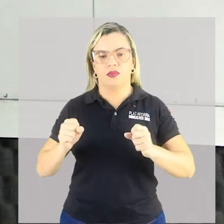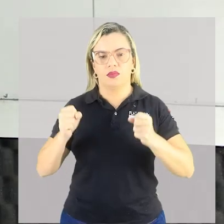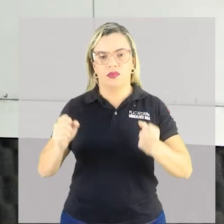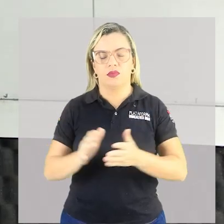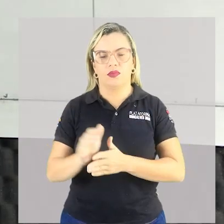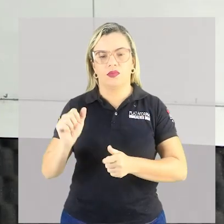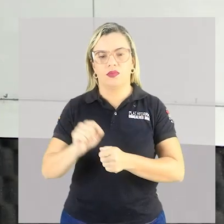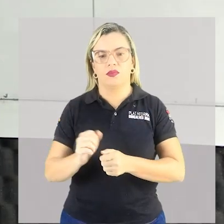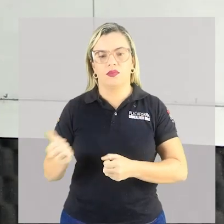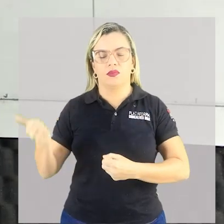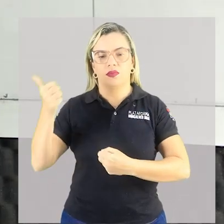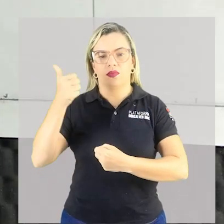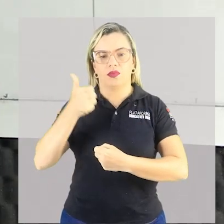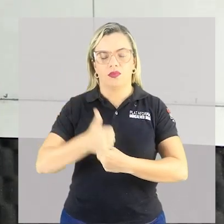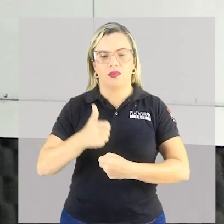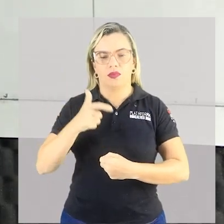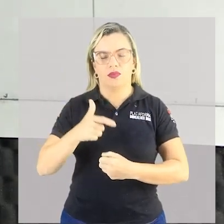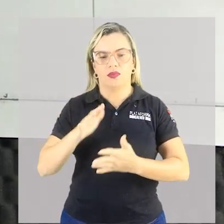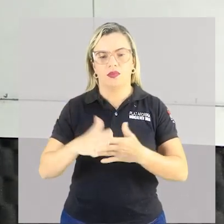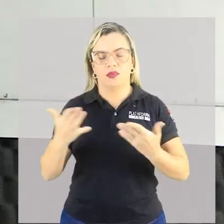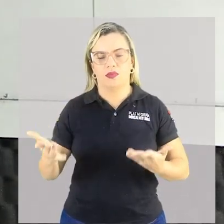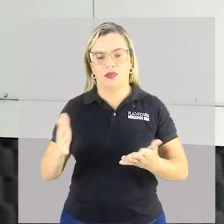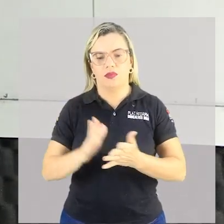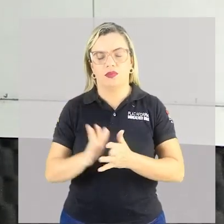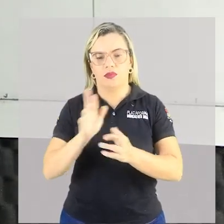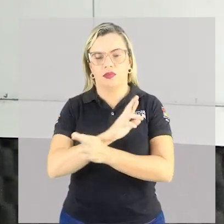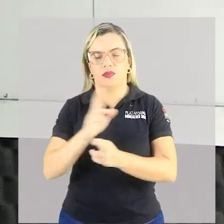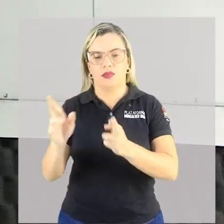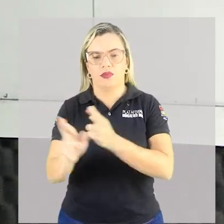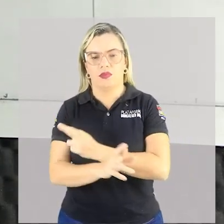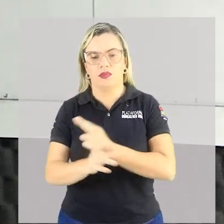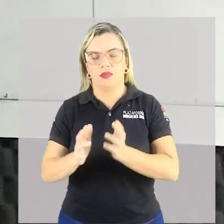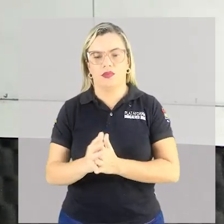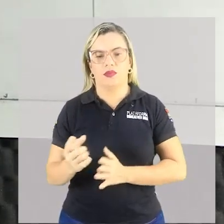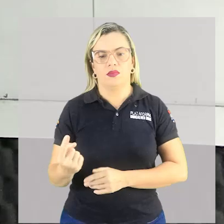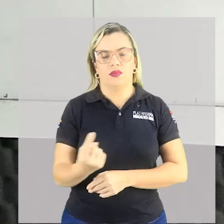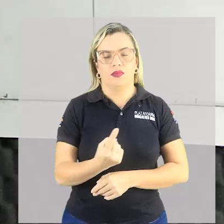Uma substituição para ficar em função de uma só